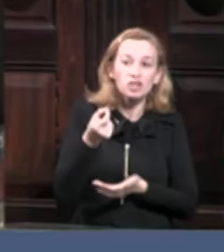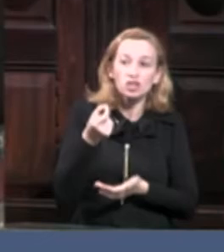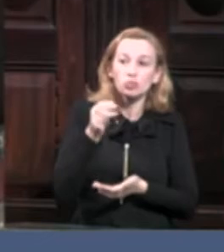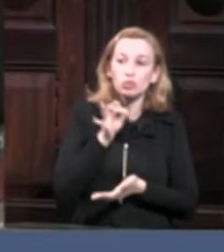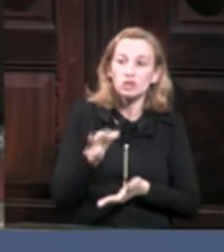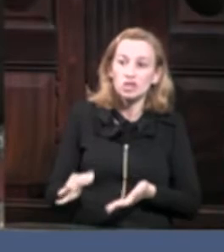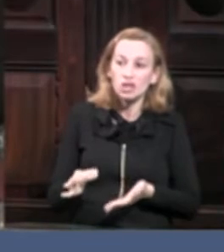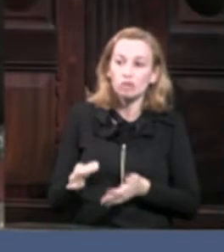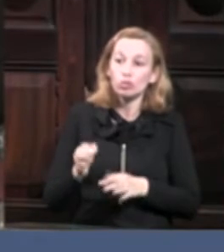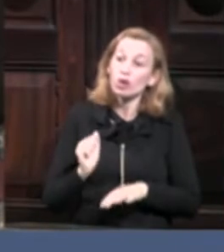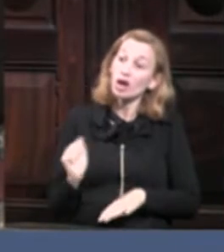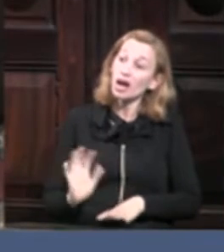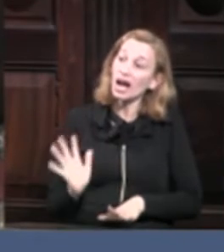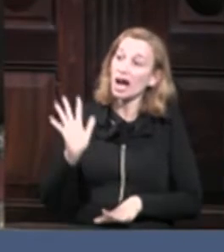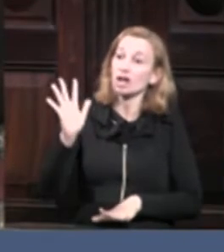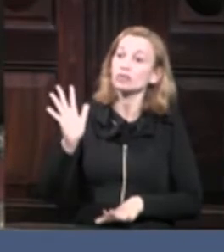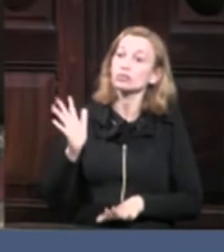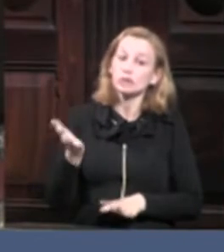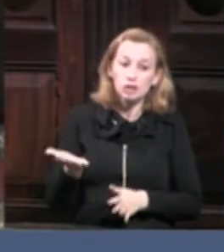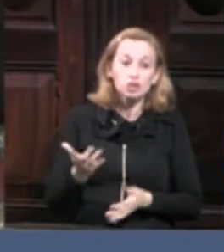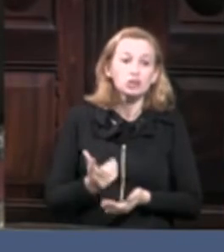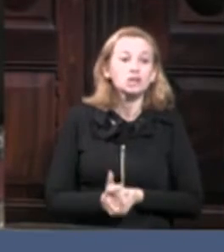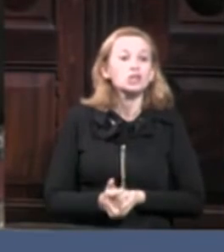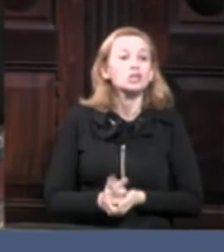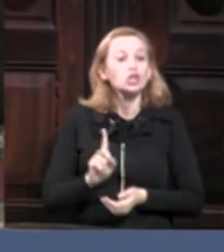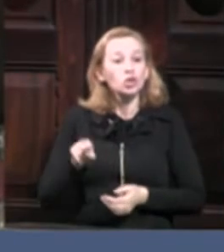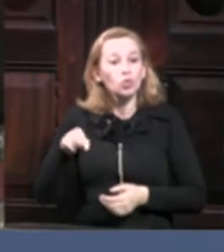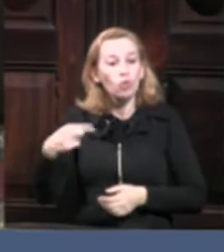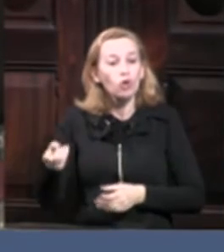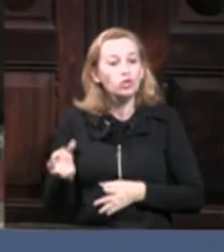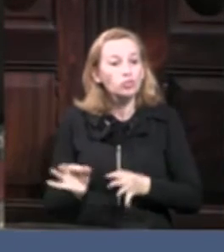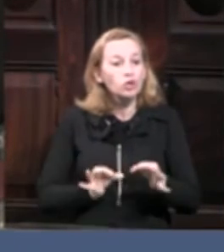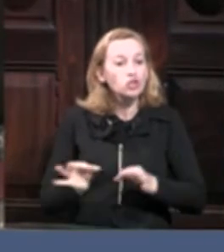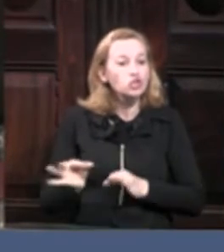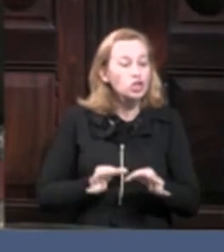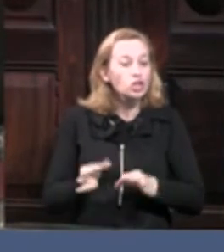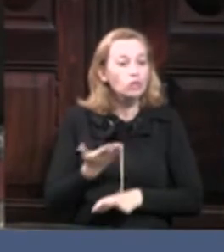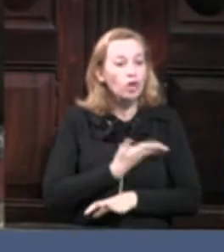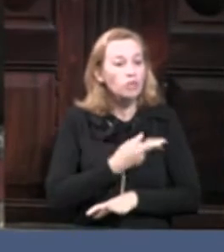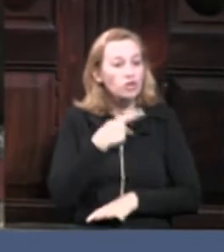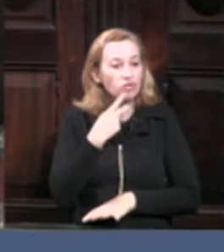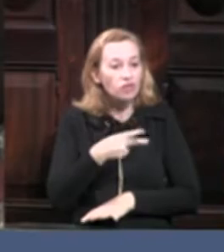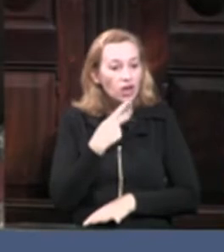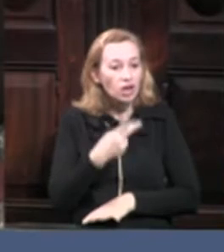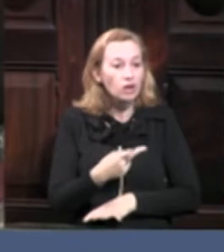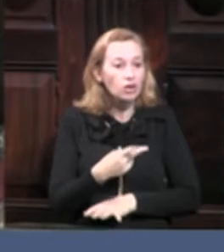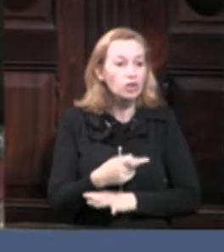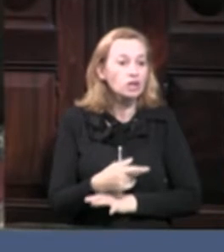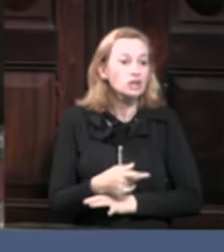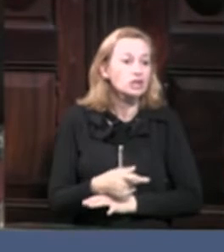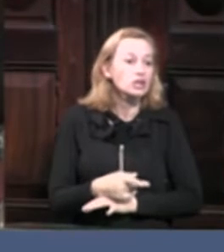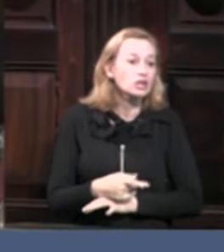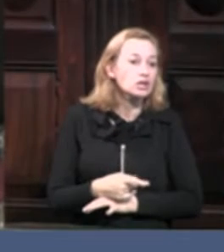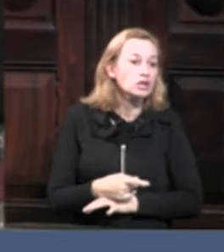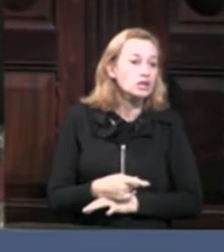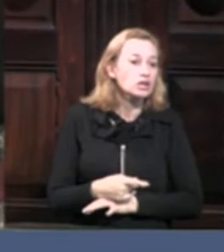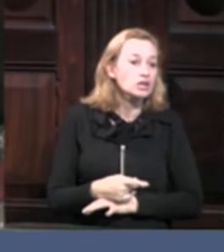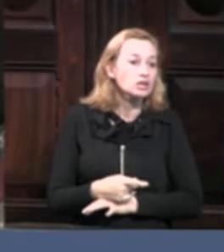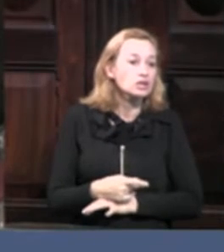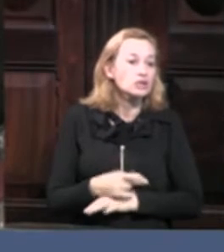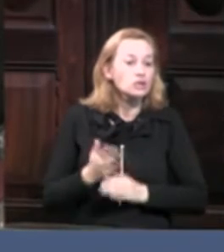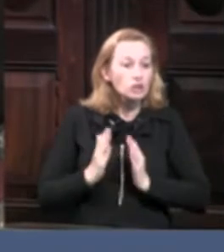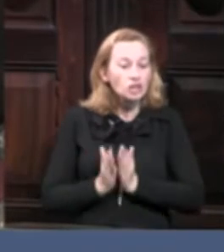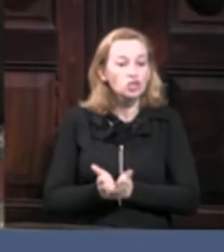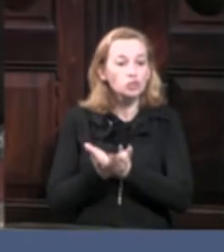caro nas tarifas. E o outro projeto, que Vossa Excelência falou, é também da integração tarifária das